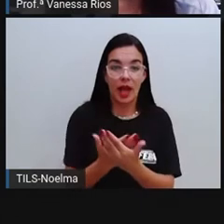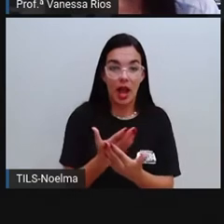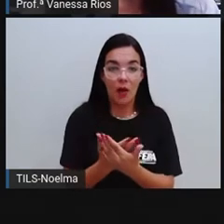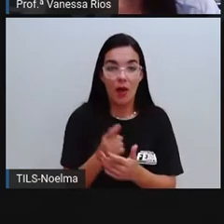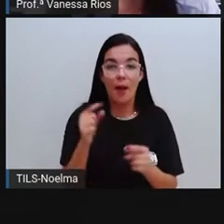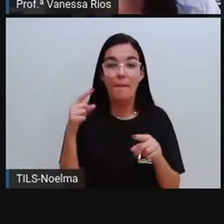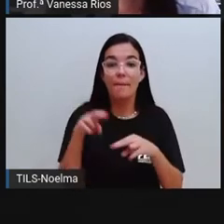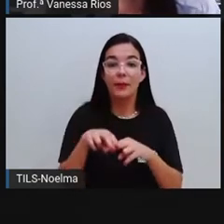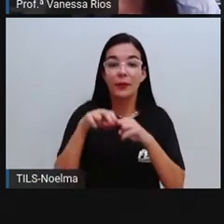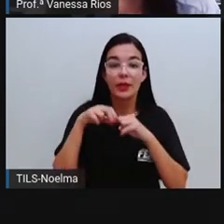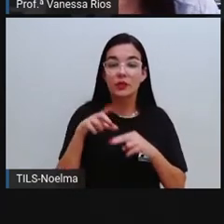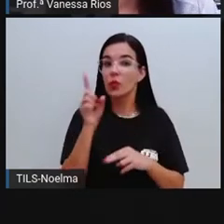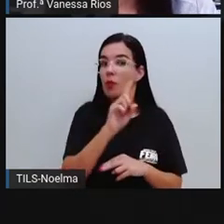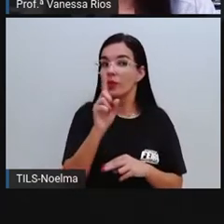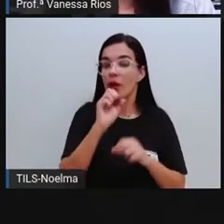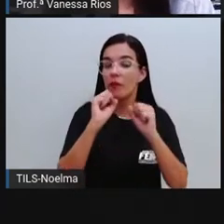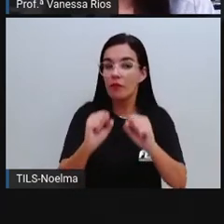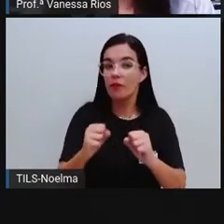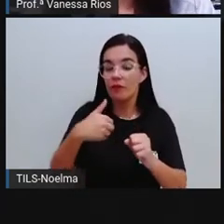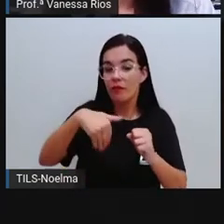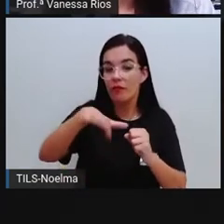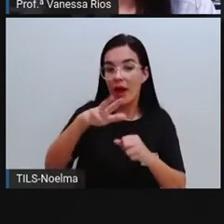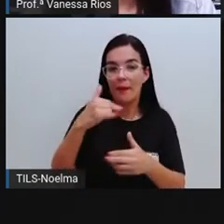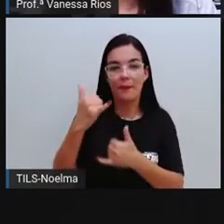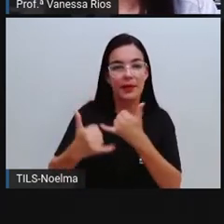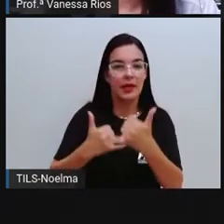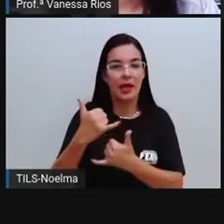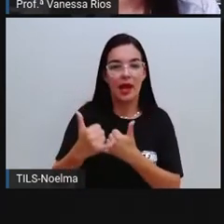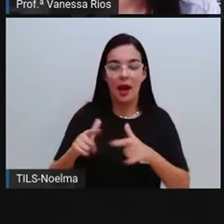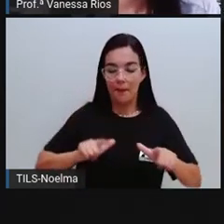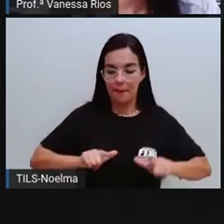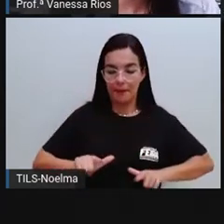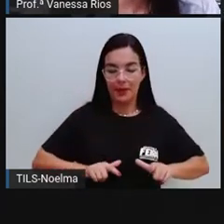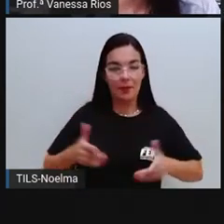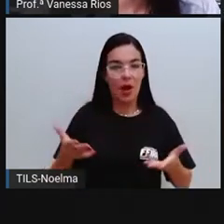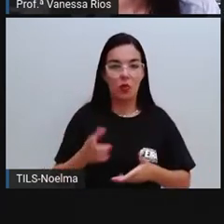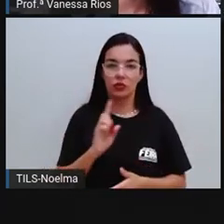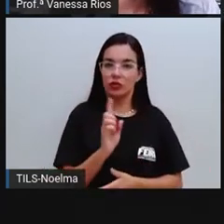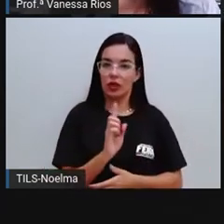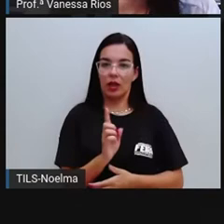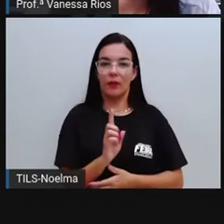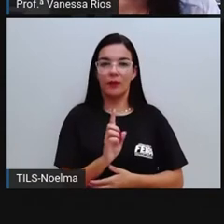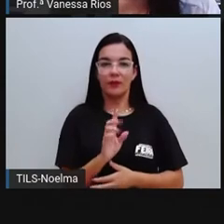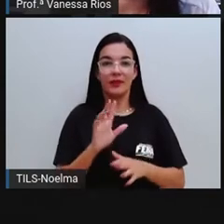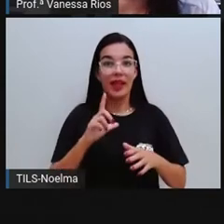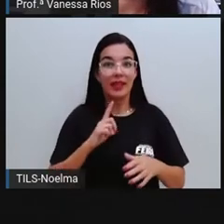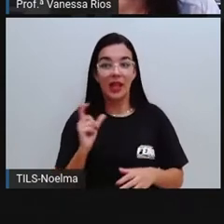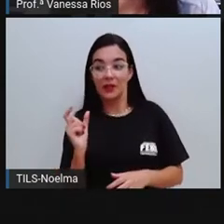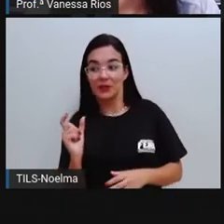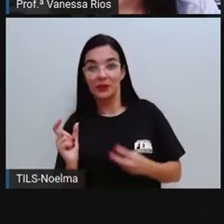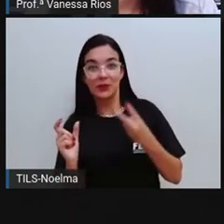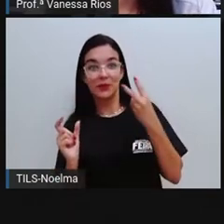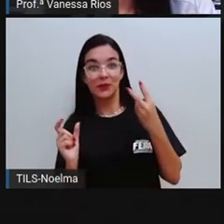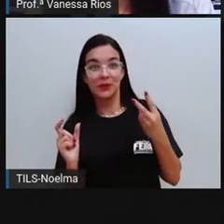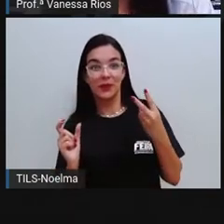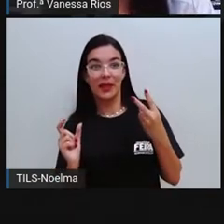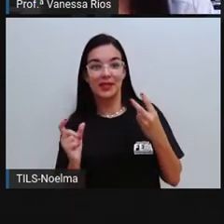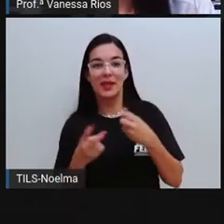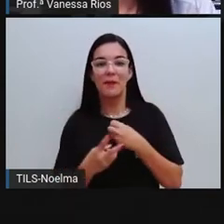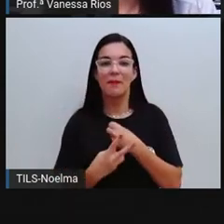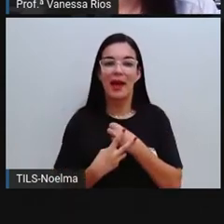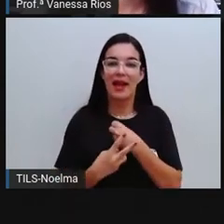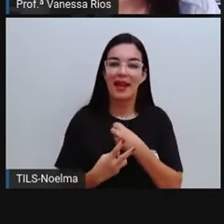ela não brincará com sua prima hoje. E aí, novamente, a Pro destacou mais duas palavras, ó.